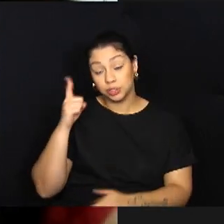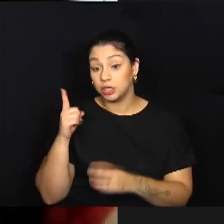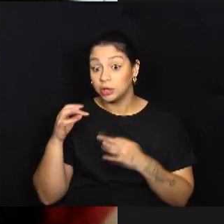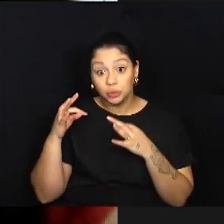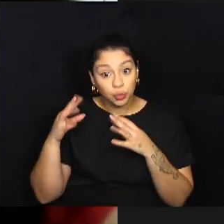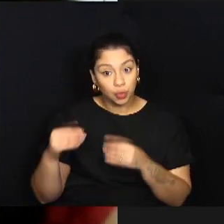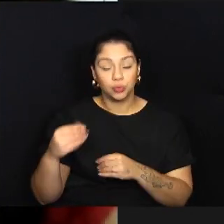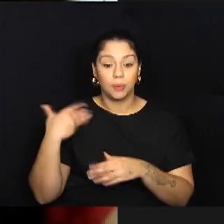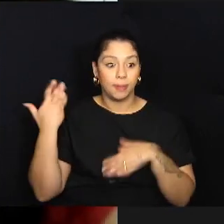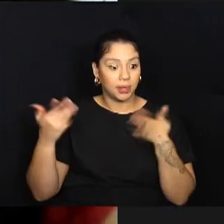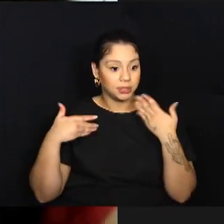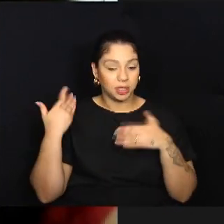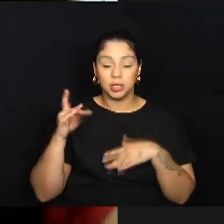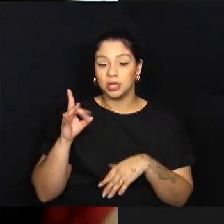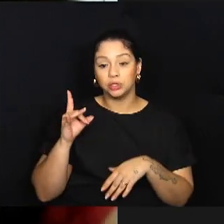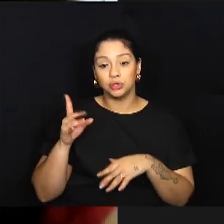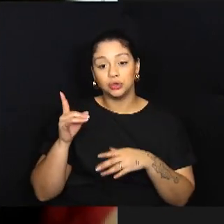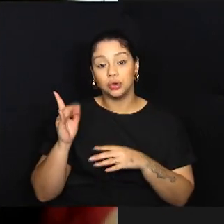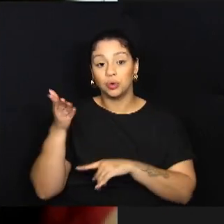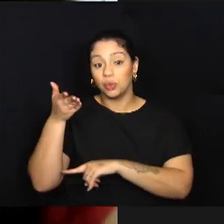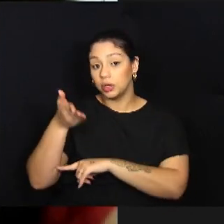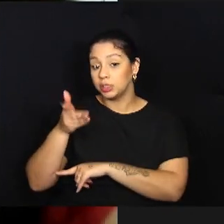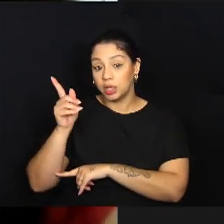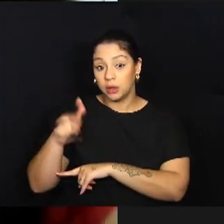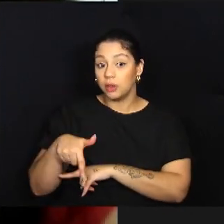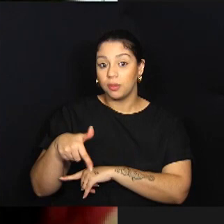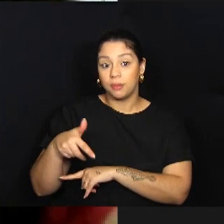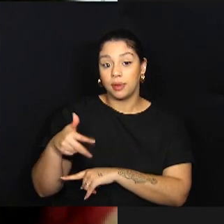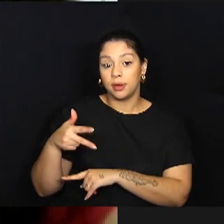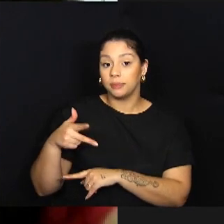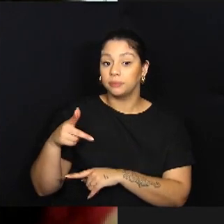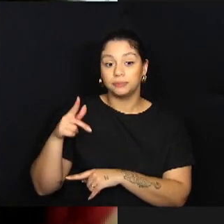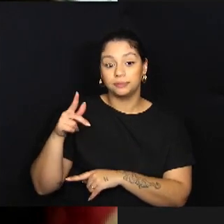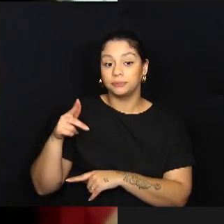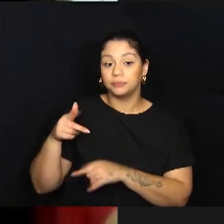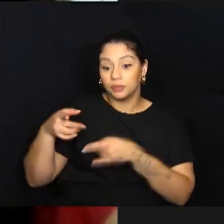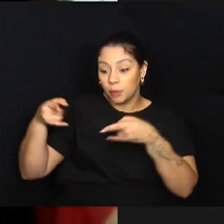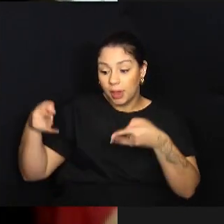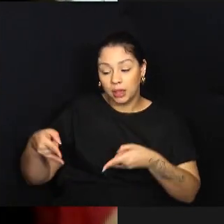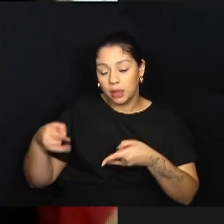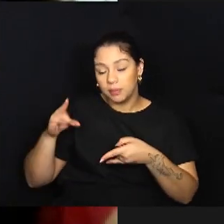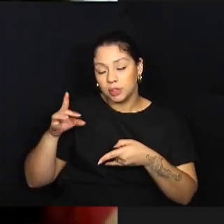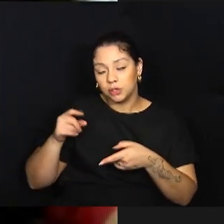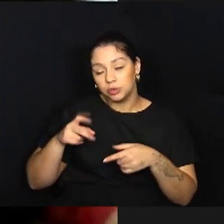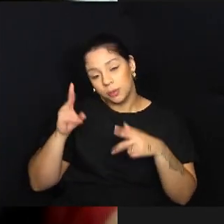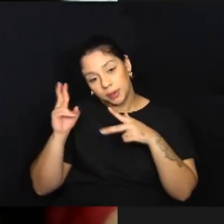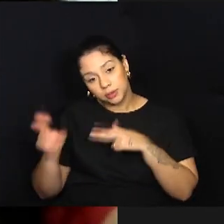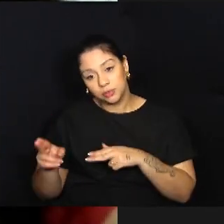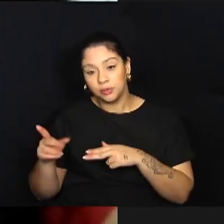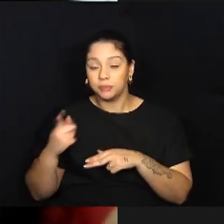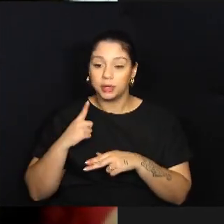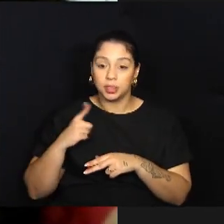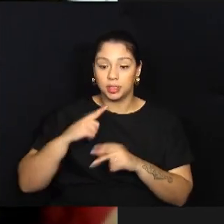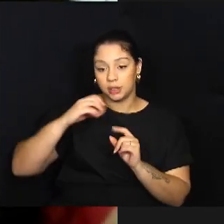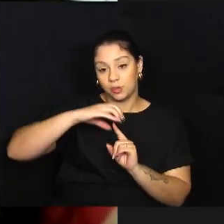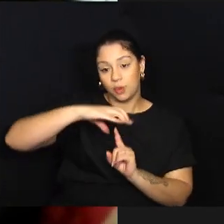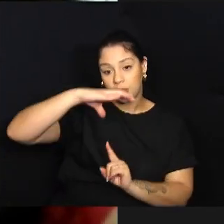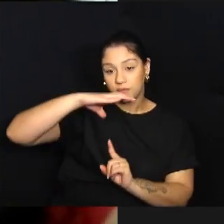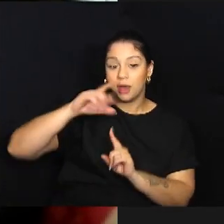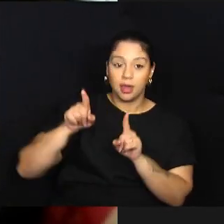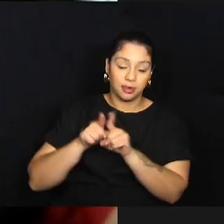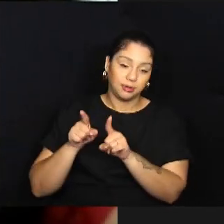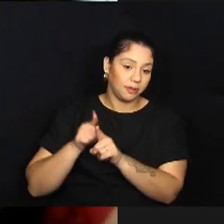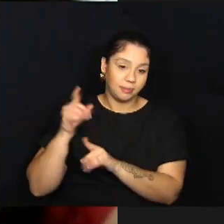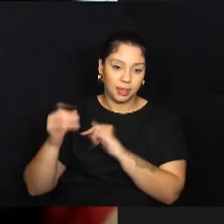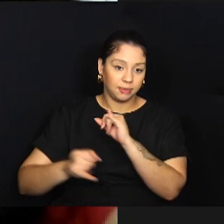assim, ó, a gente precisa de uma cama minimamente confortável para a gente jogar o corpo e dormir, que tenha tomada e Wi-Fi para poder descarregar